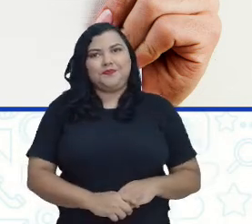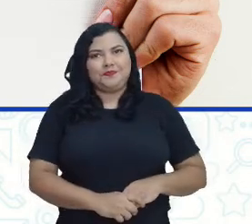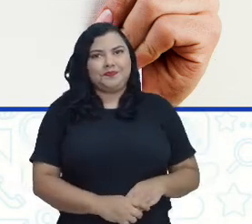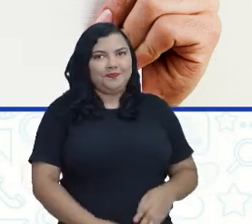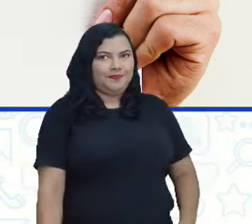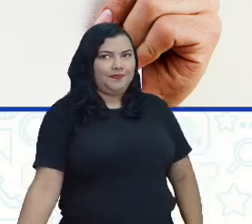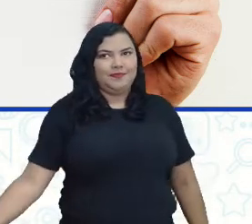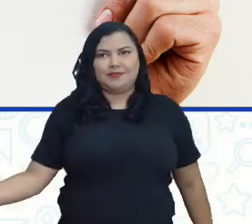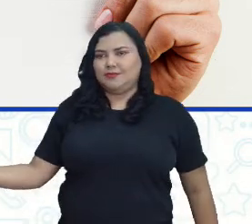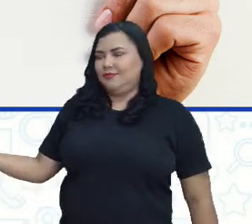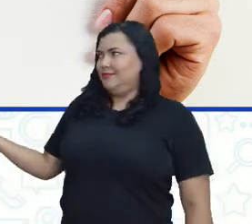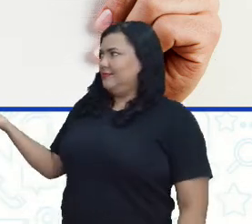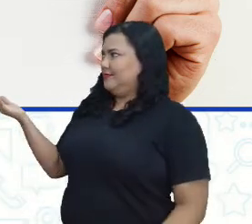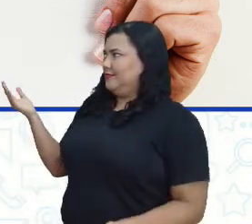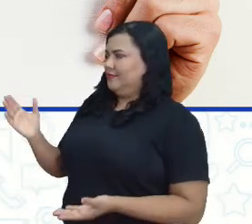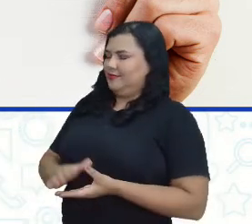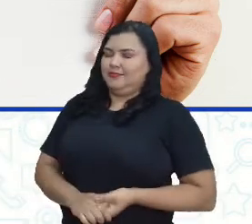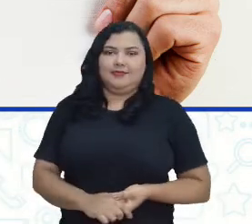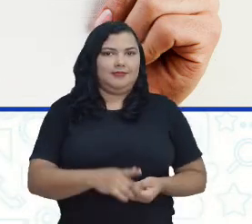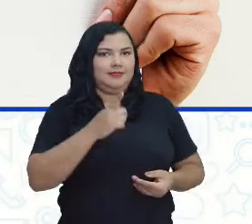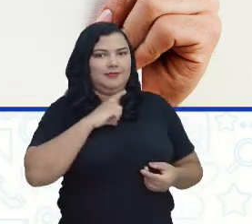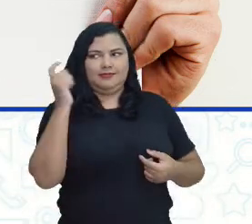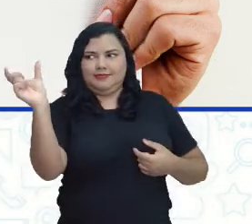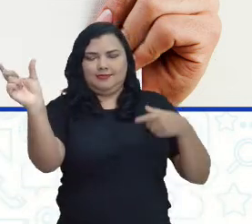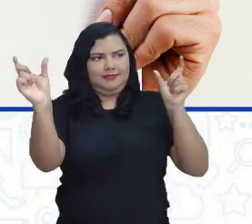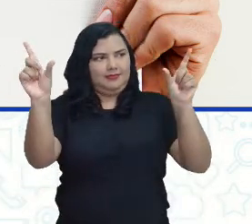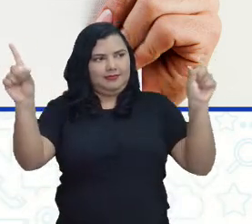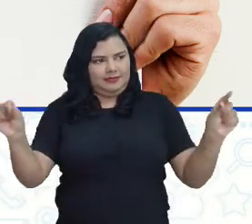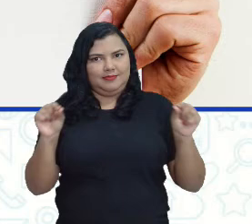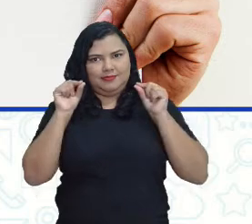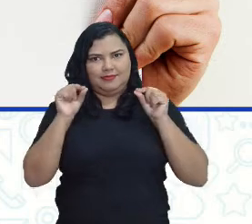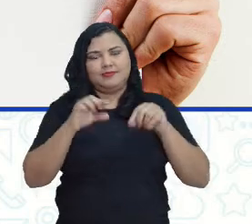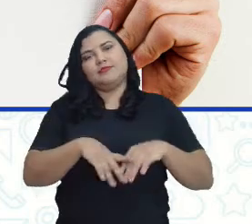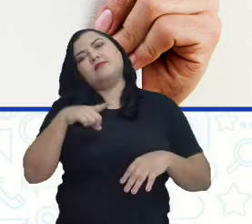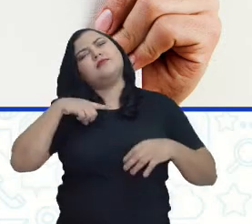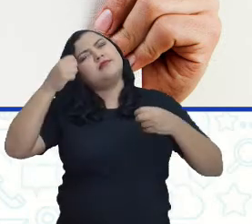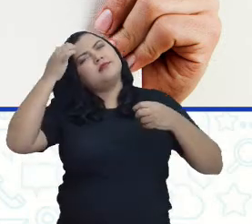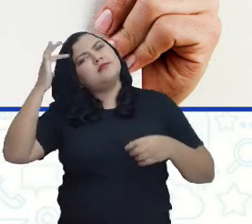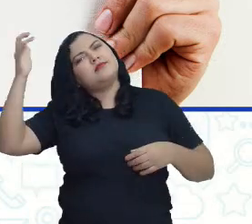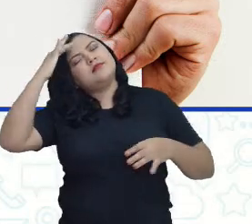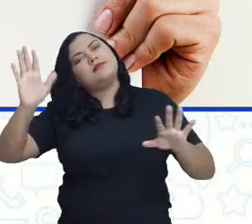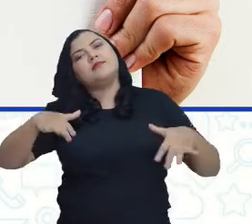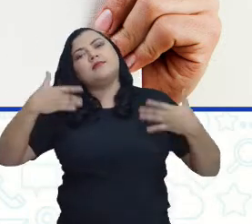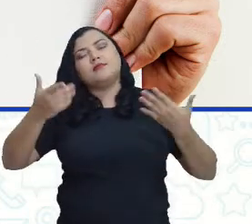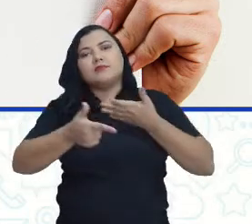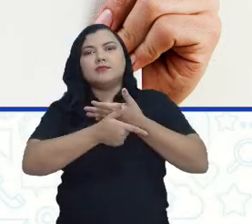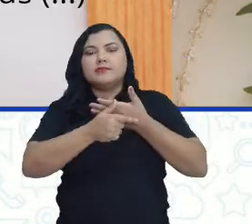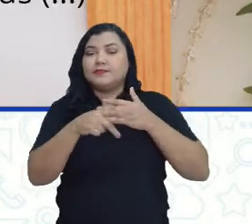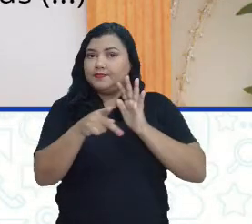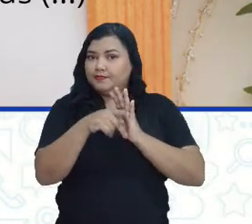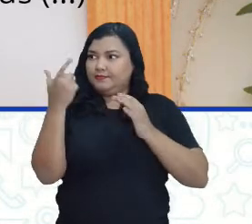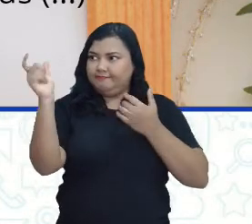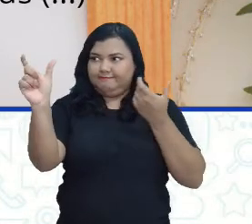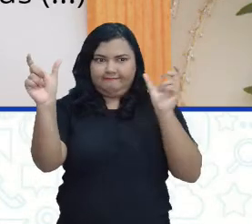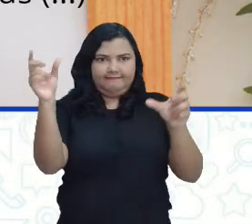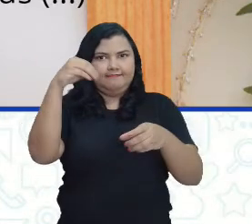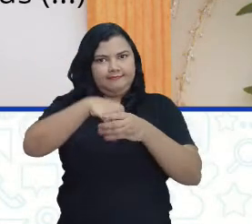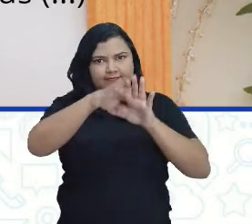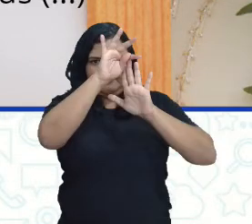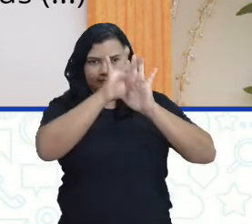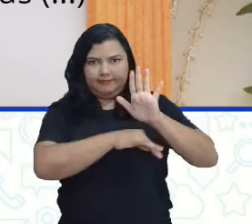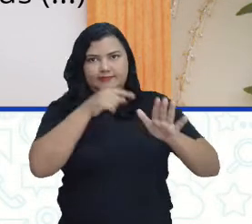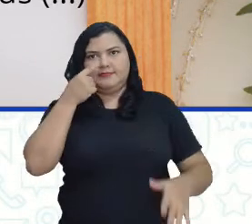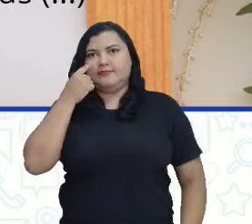eu destaquei algumas palavras. Então, vamos refletir a função delas na oração, né? Ó,